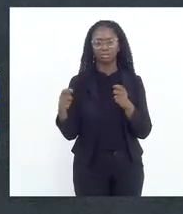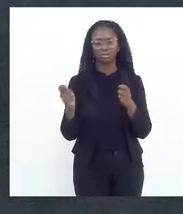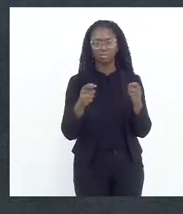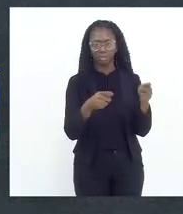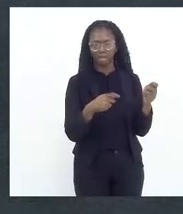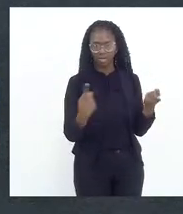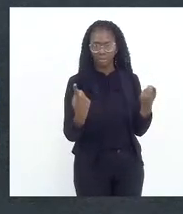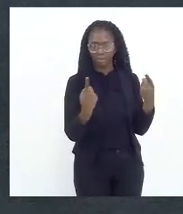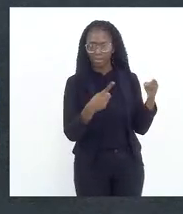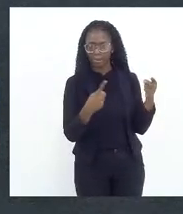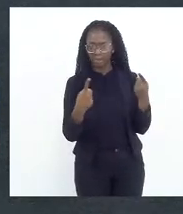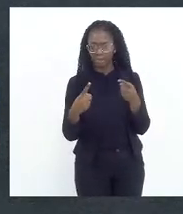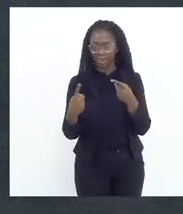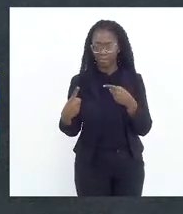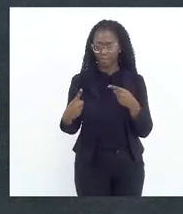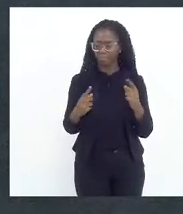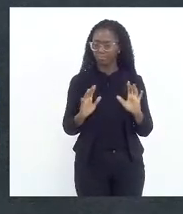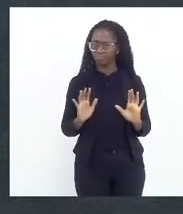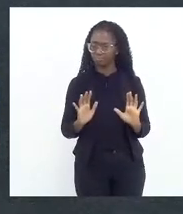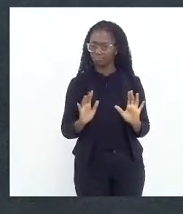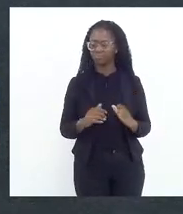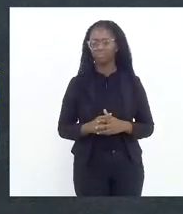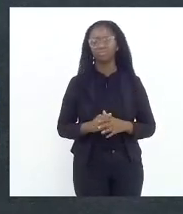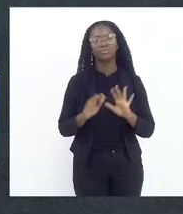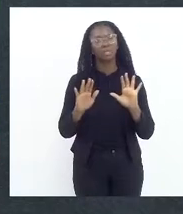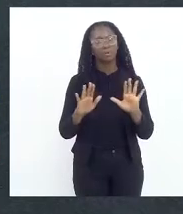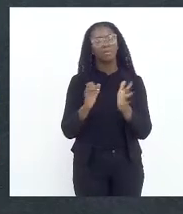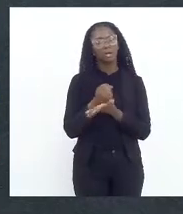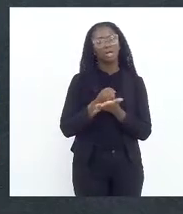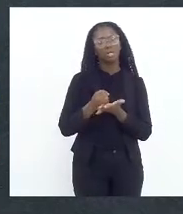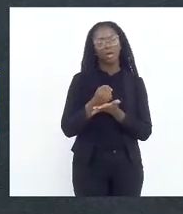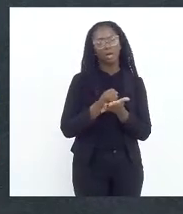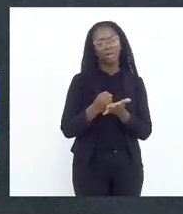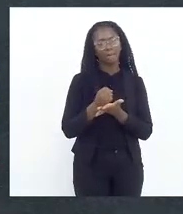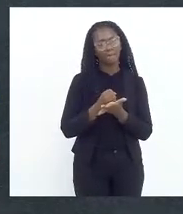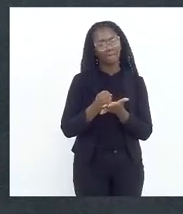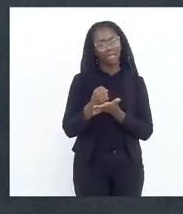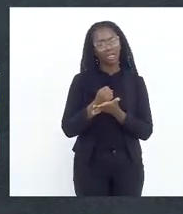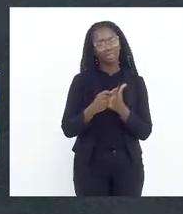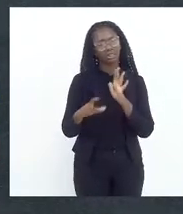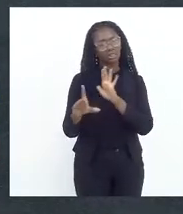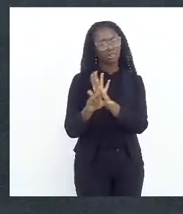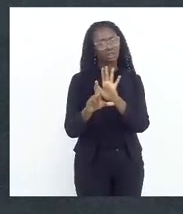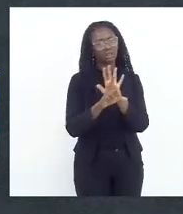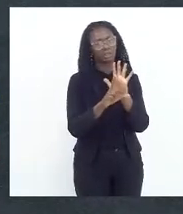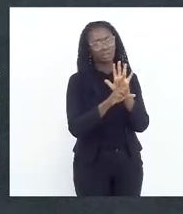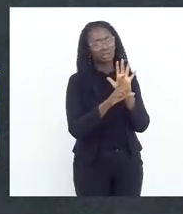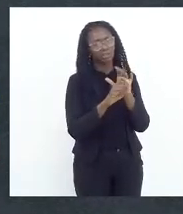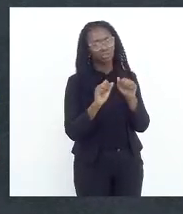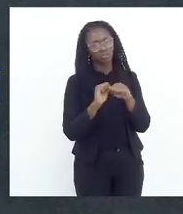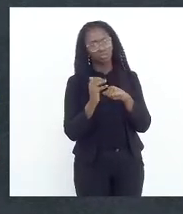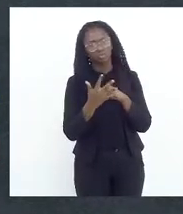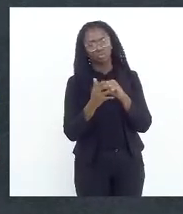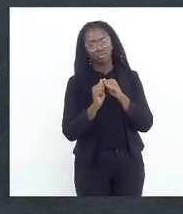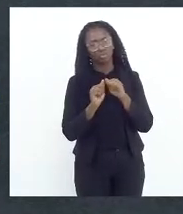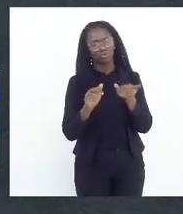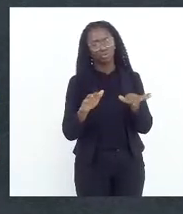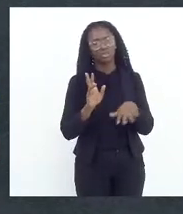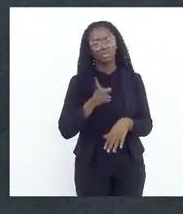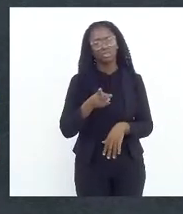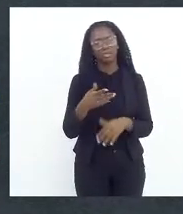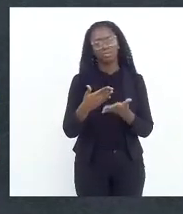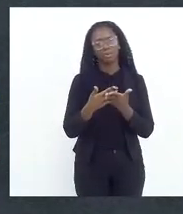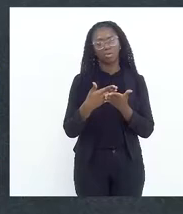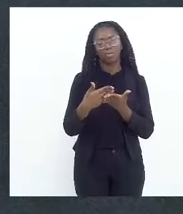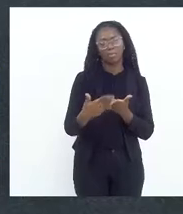concorrentes. Mas a base da legislação sobre Covid sempre deve partir